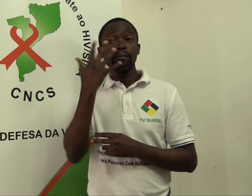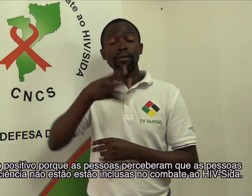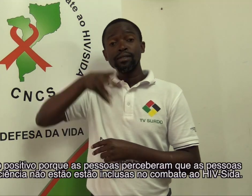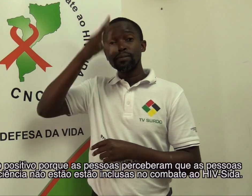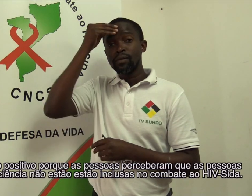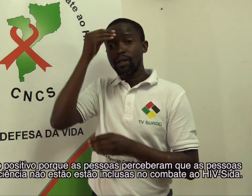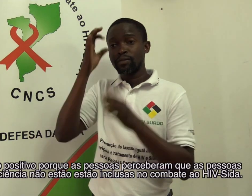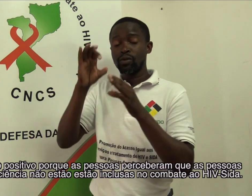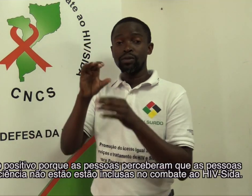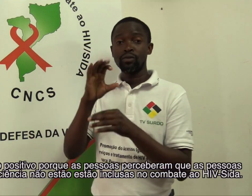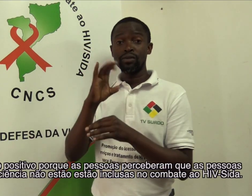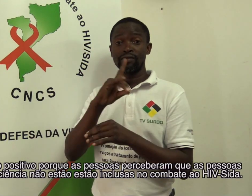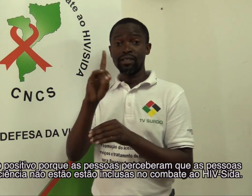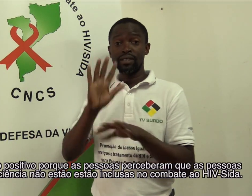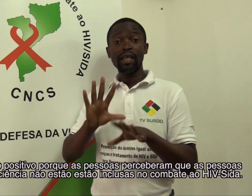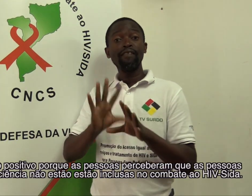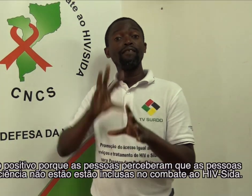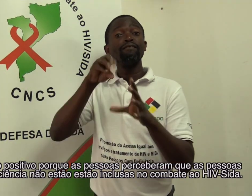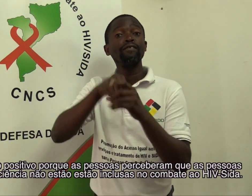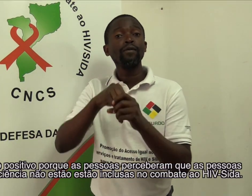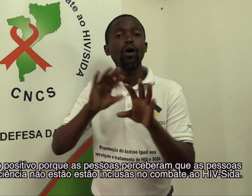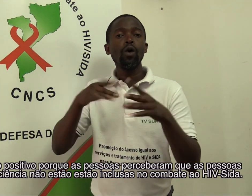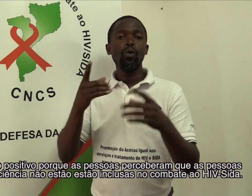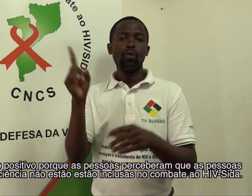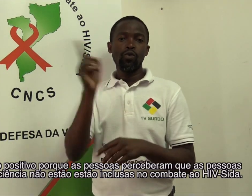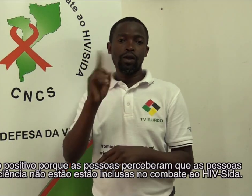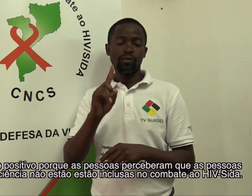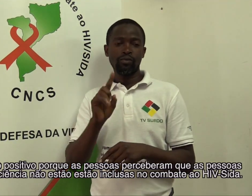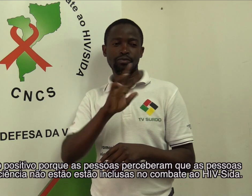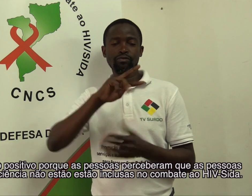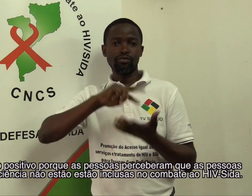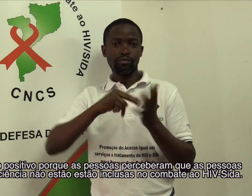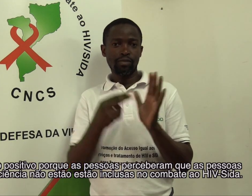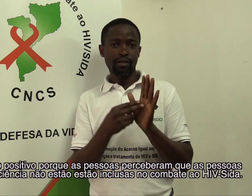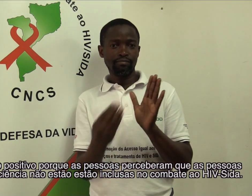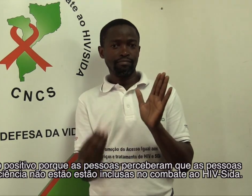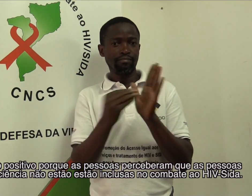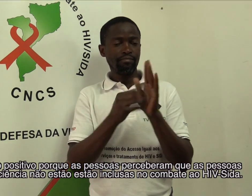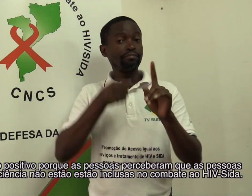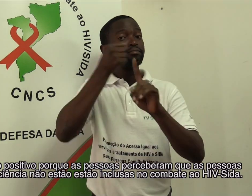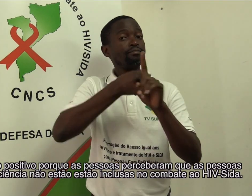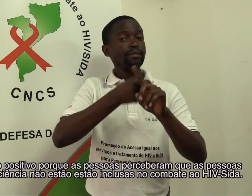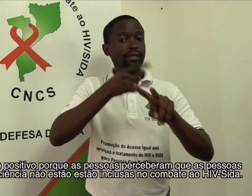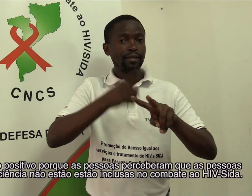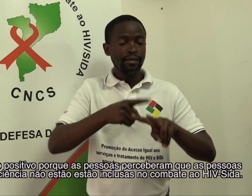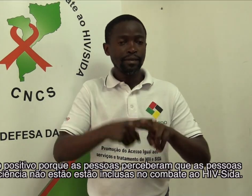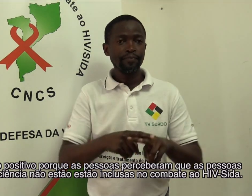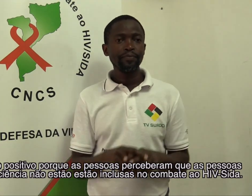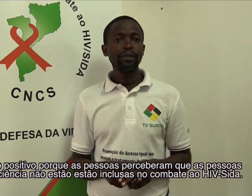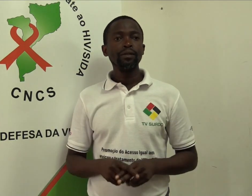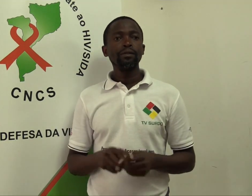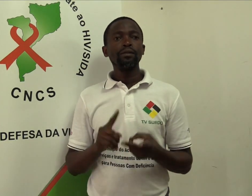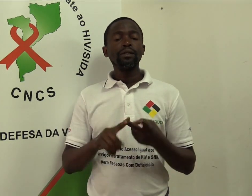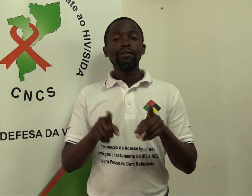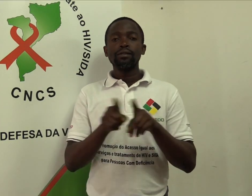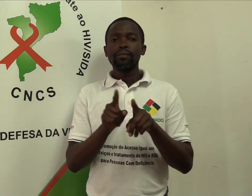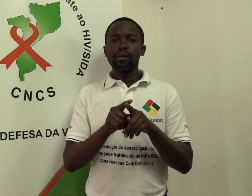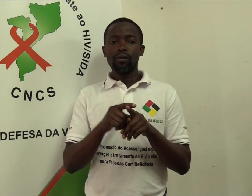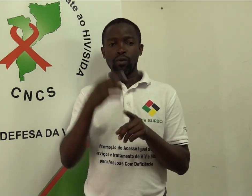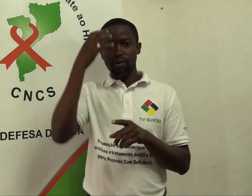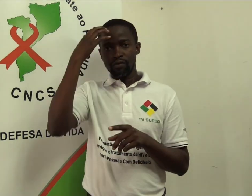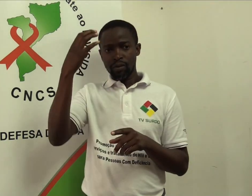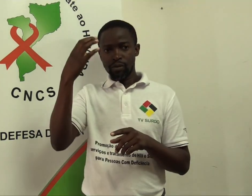Foi muito positivo, porque as pessoas perceberam que as pessoas com deficiência não estão inclusas no combate ao HIV-Sida.